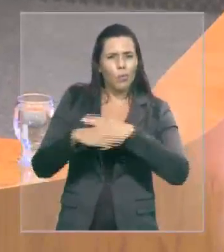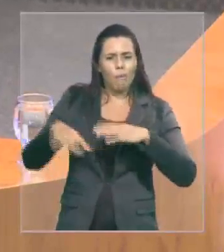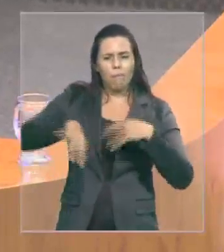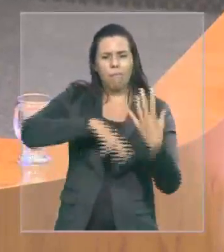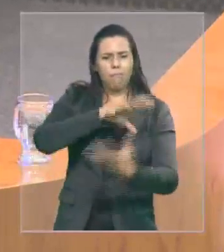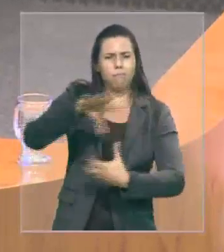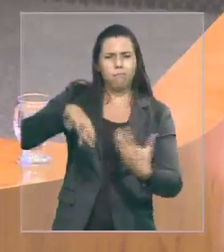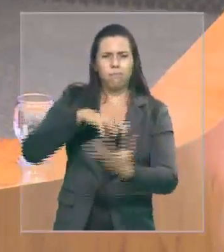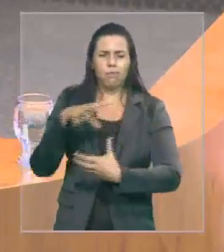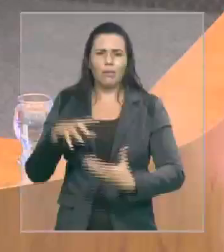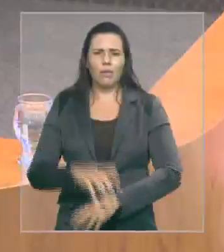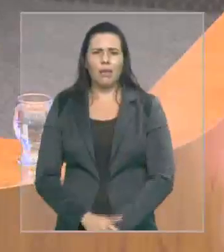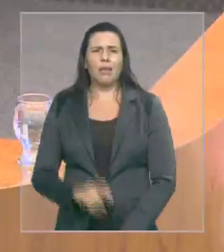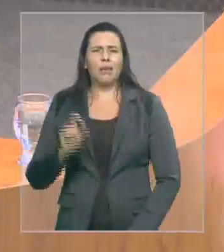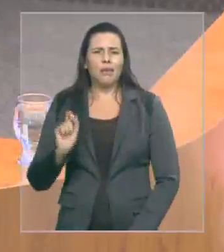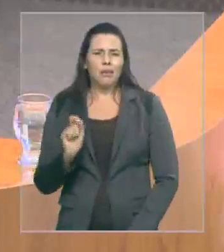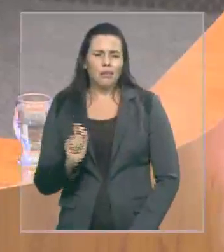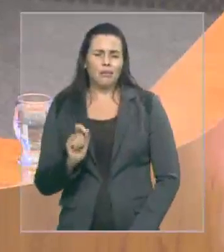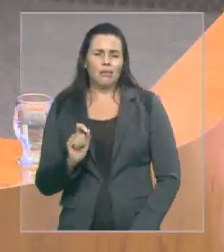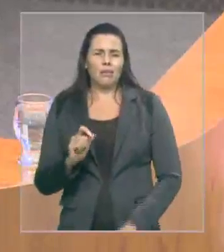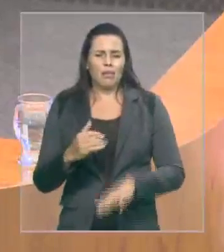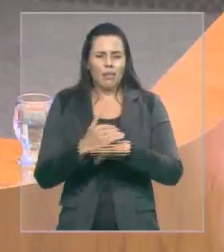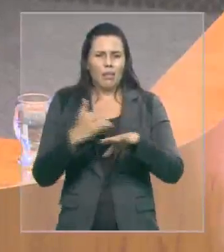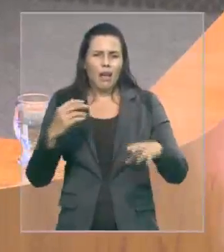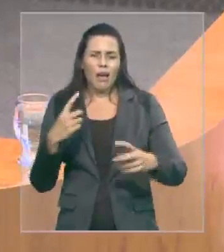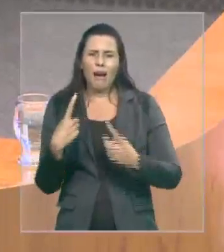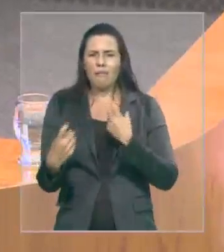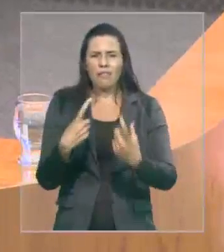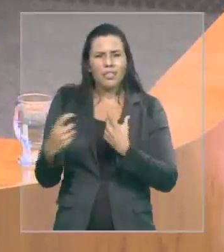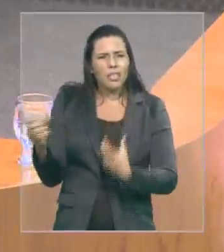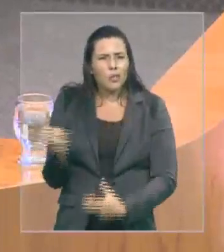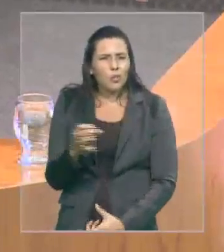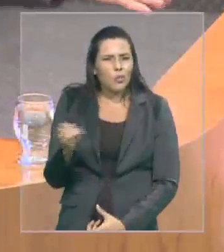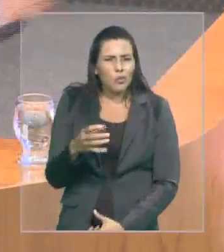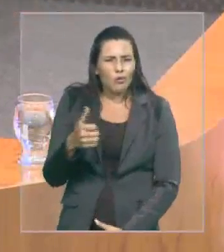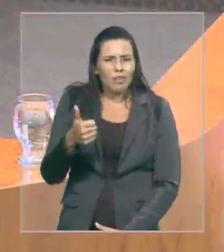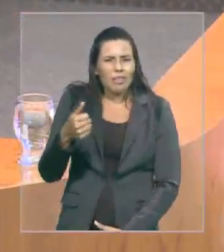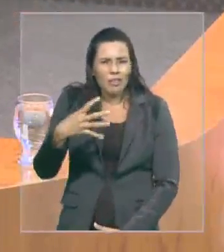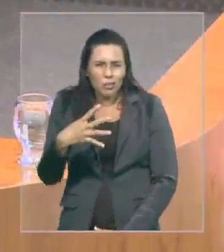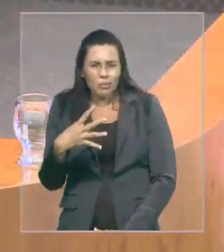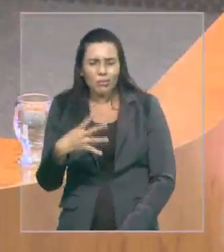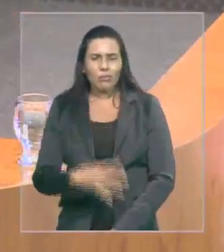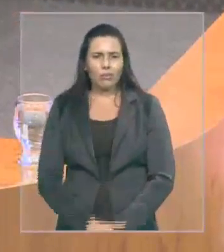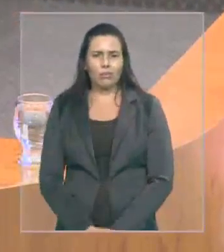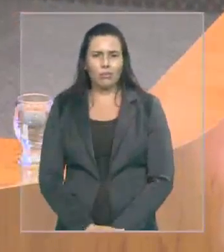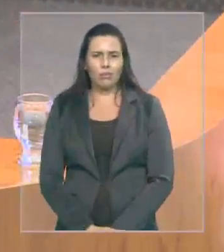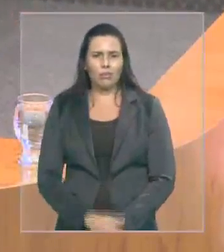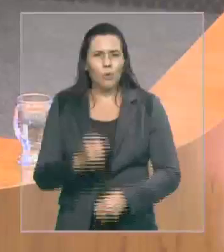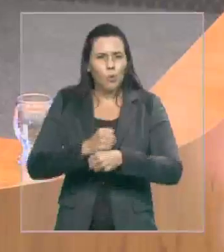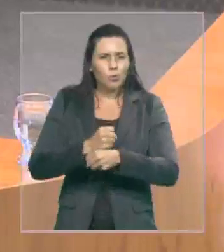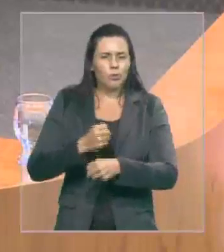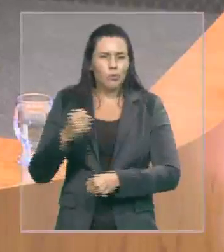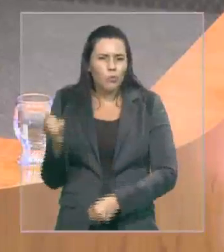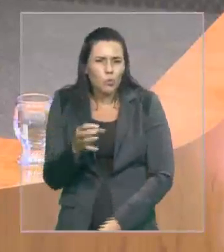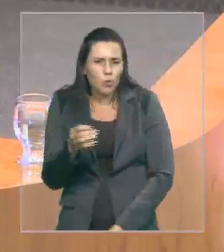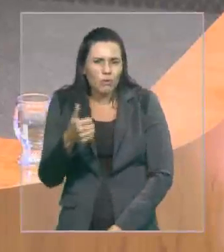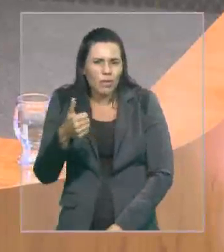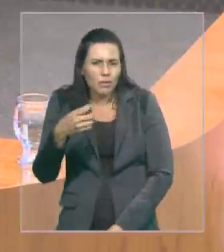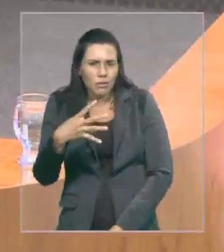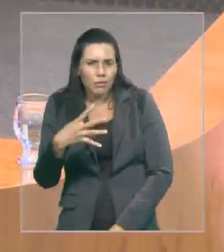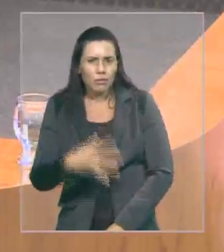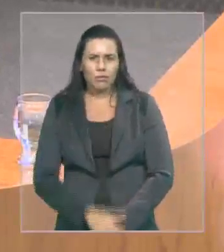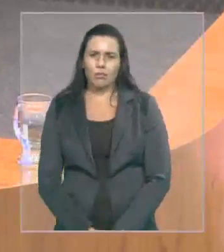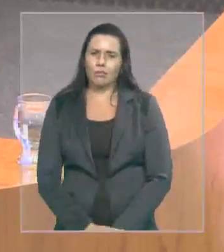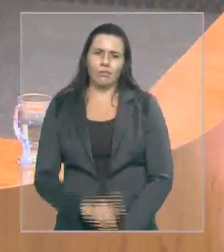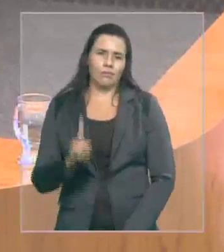dizer que fez 14 novas avenidas, 14 interbairros, só está recuperando o que já existe. Pelo amor de Deus, isso é ser